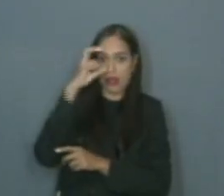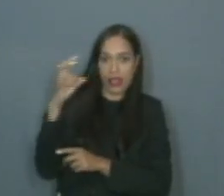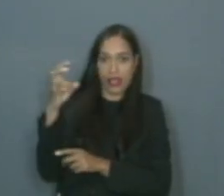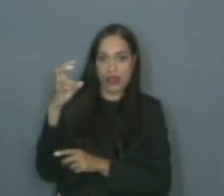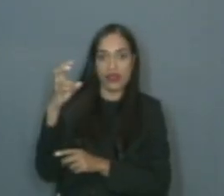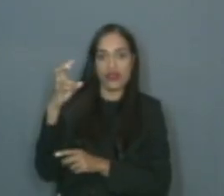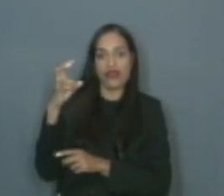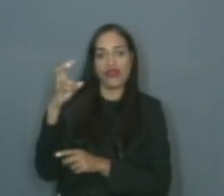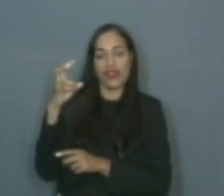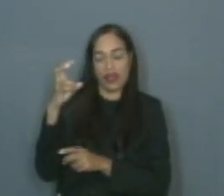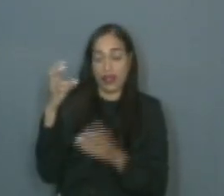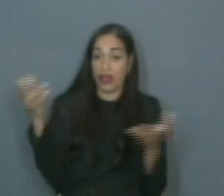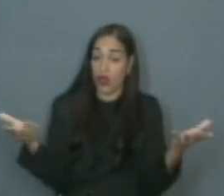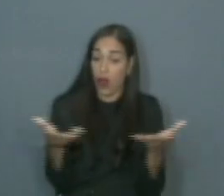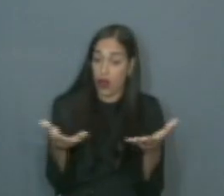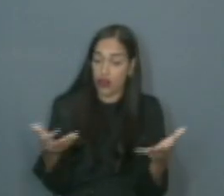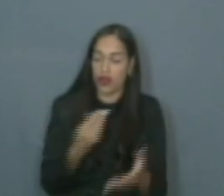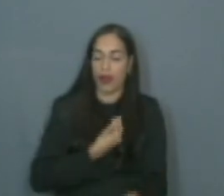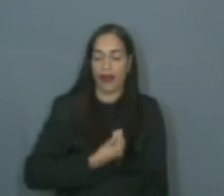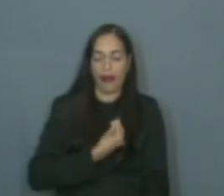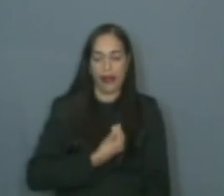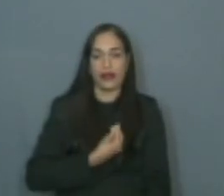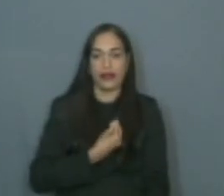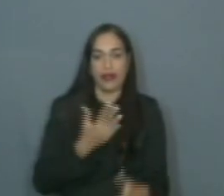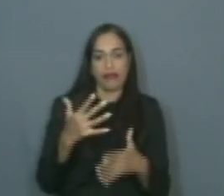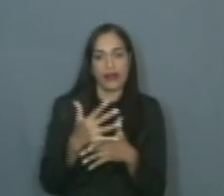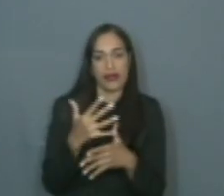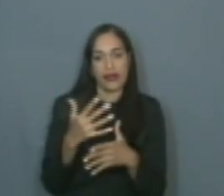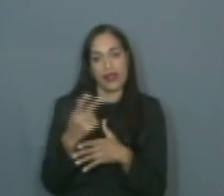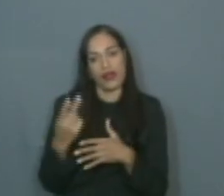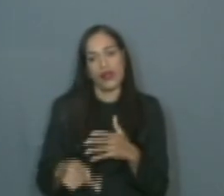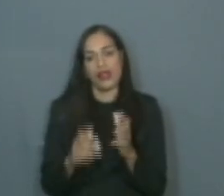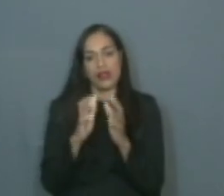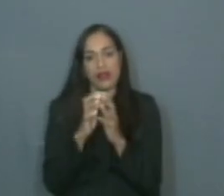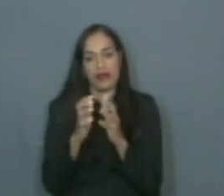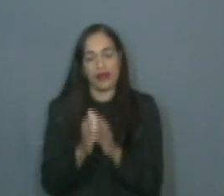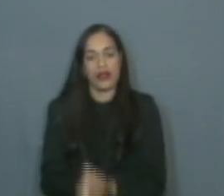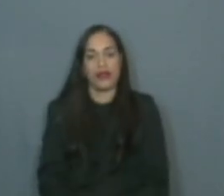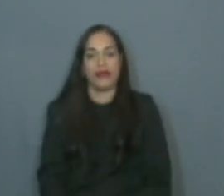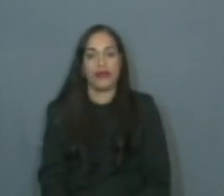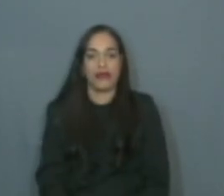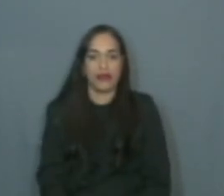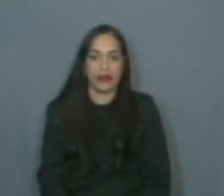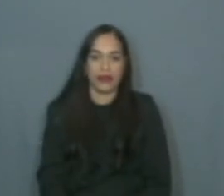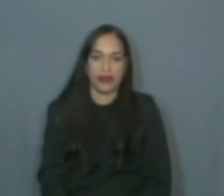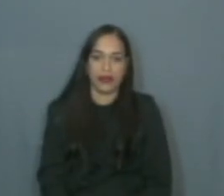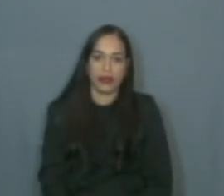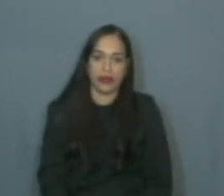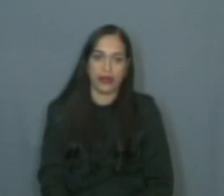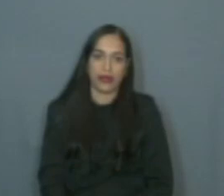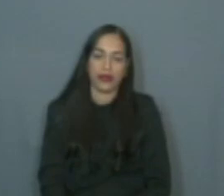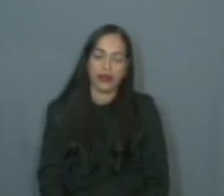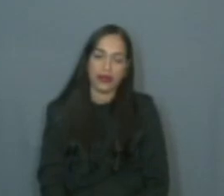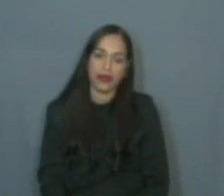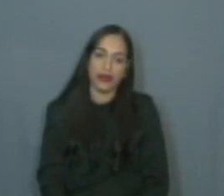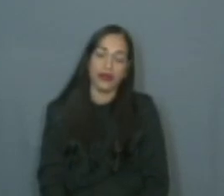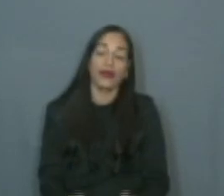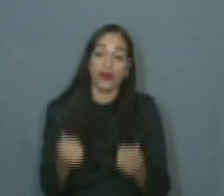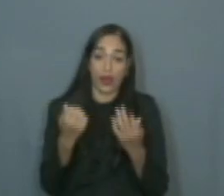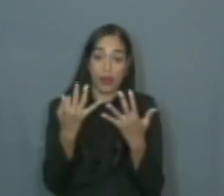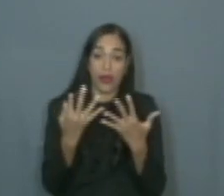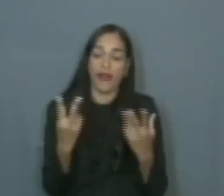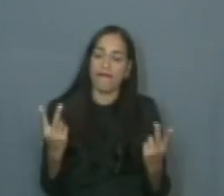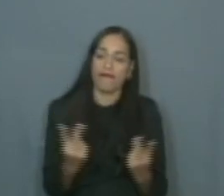cidade, nos principais corredores e avenidas do município do Recife. Como falei bem no início, já finalizando,